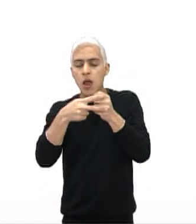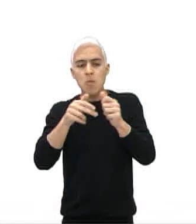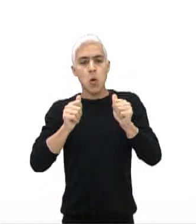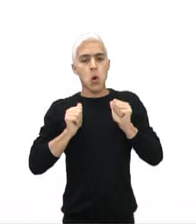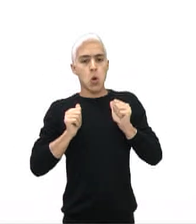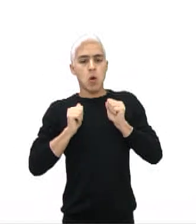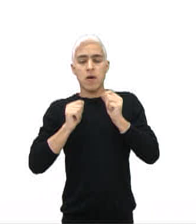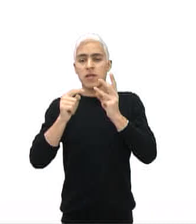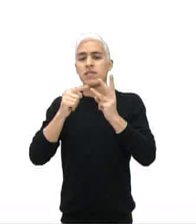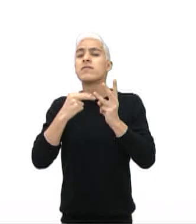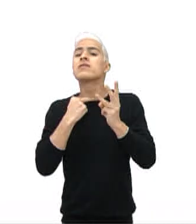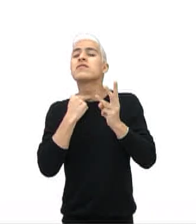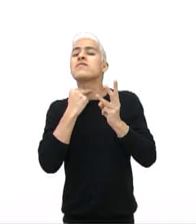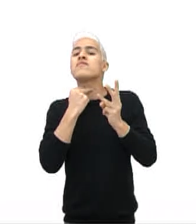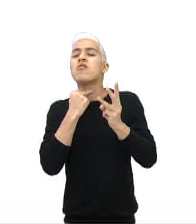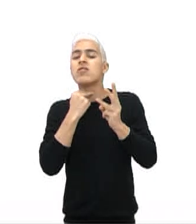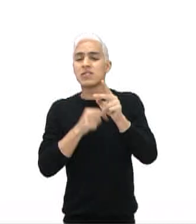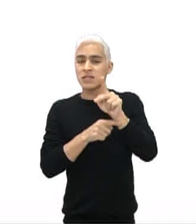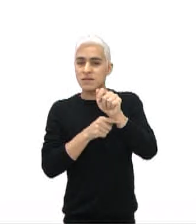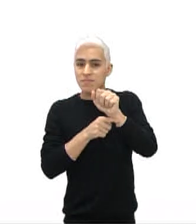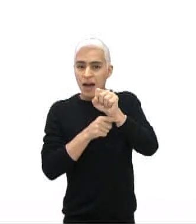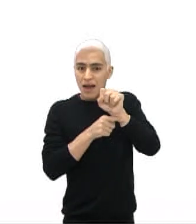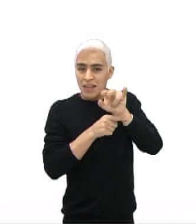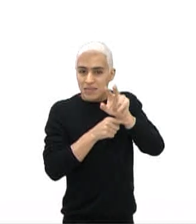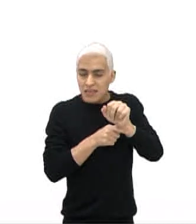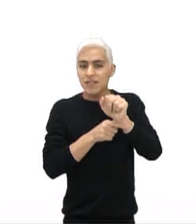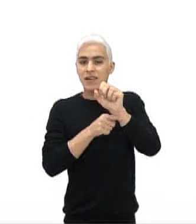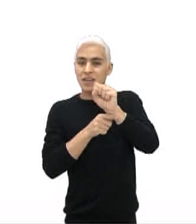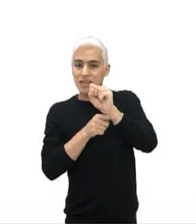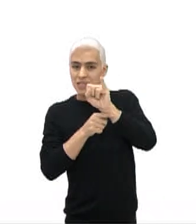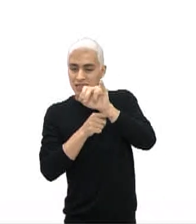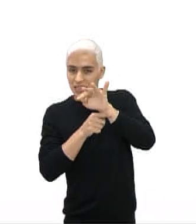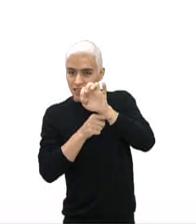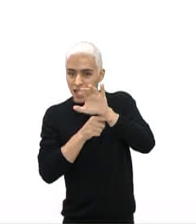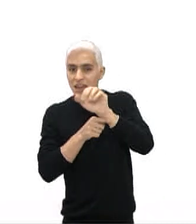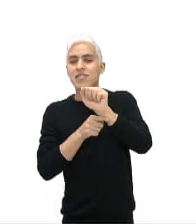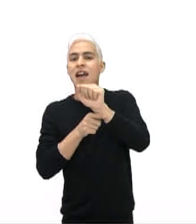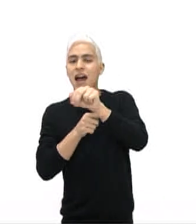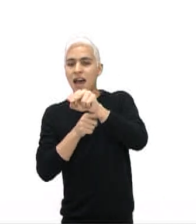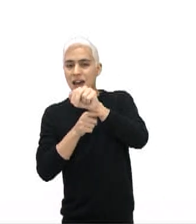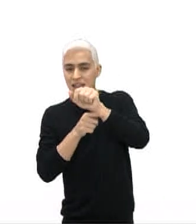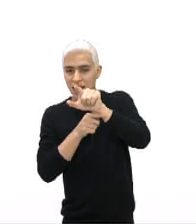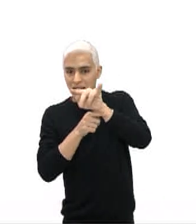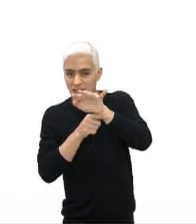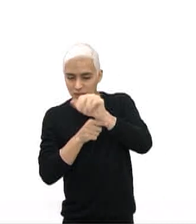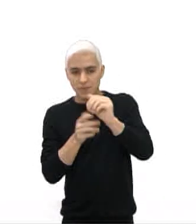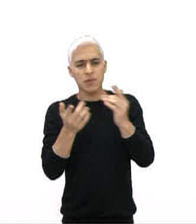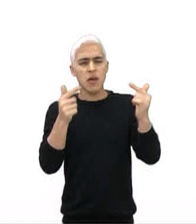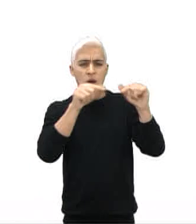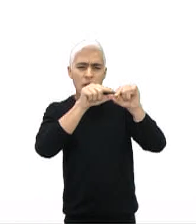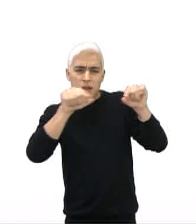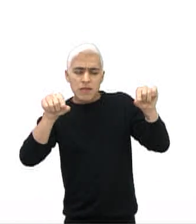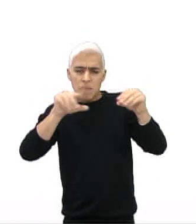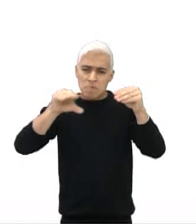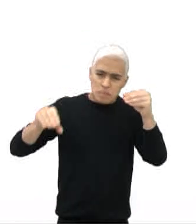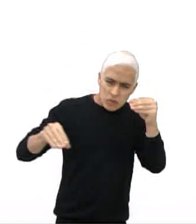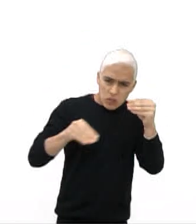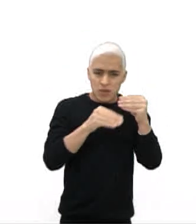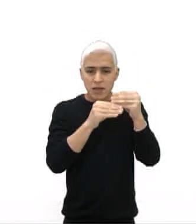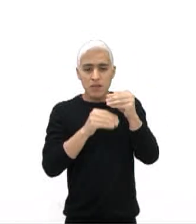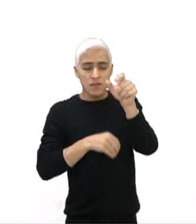e voz passiva sintética e analítica. Oração predicativa. Verbo de ligação